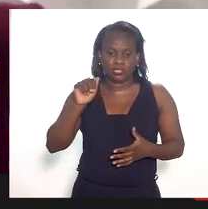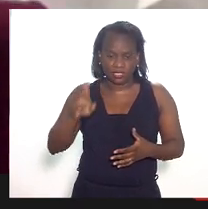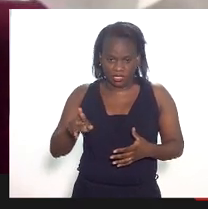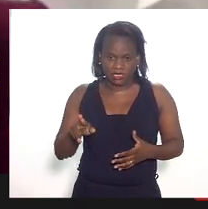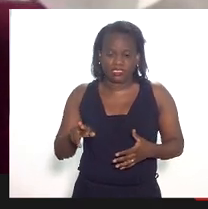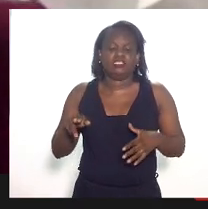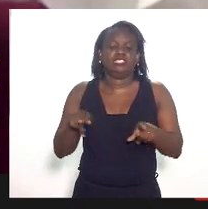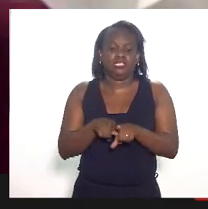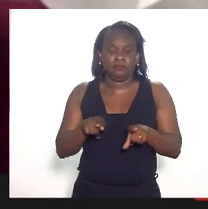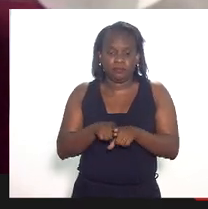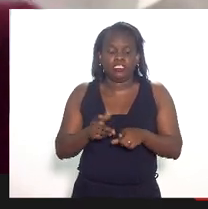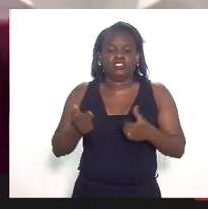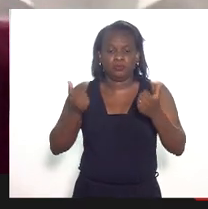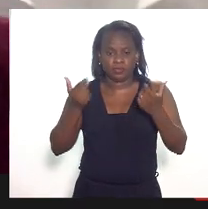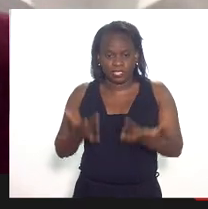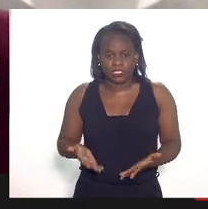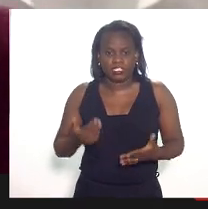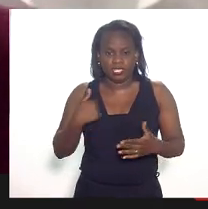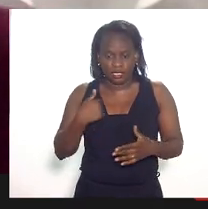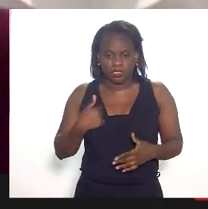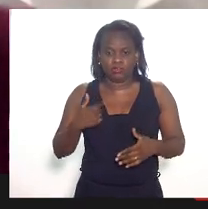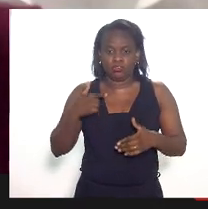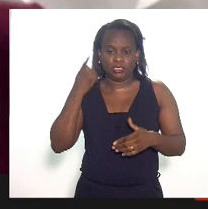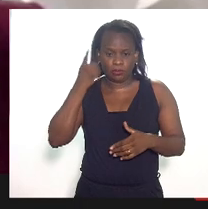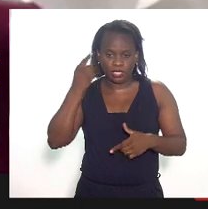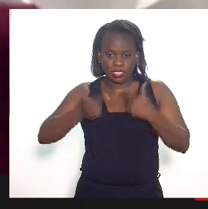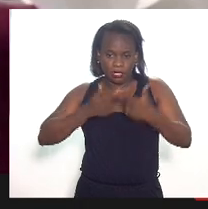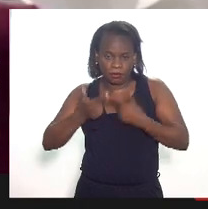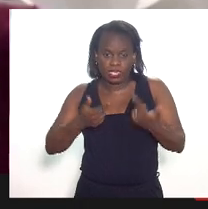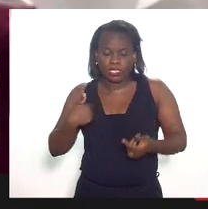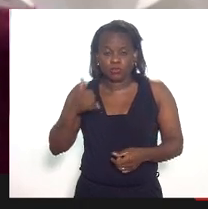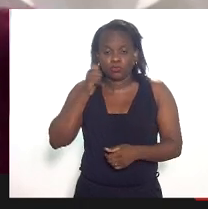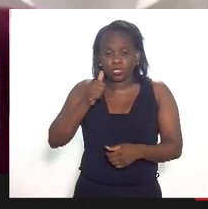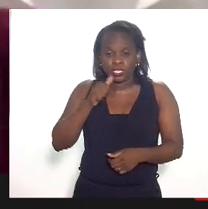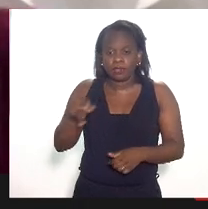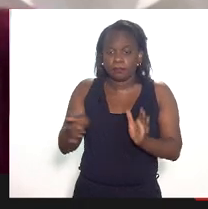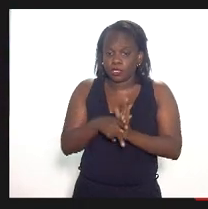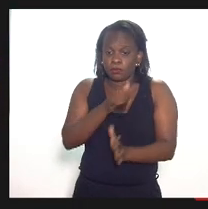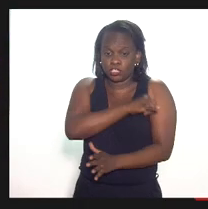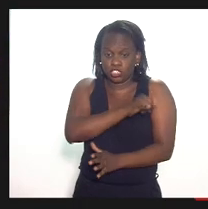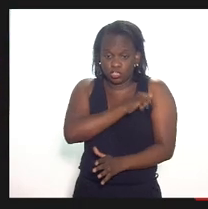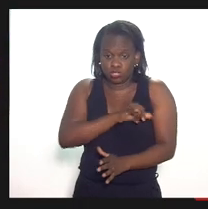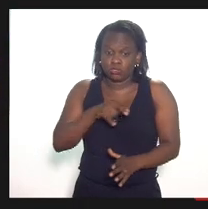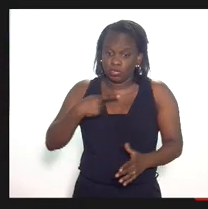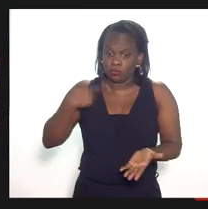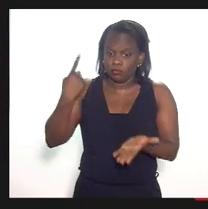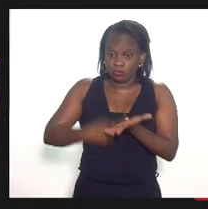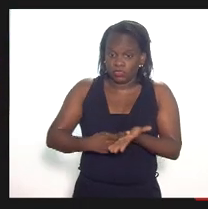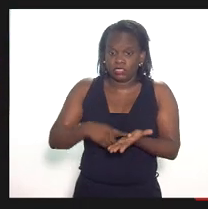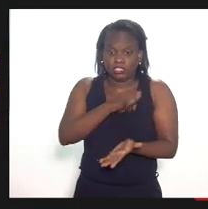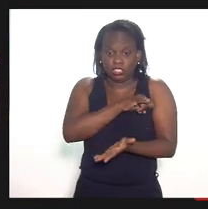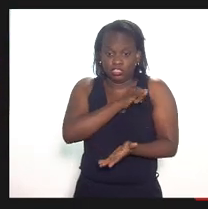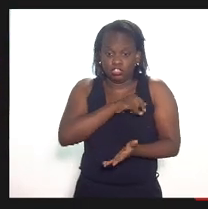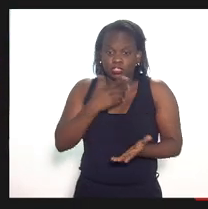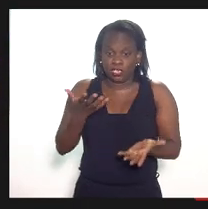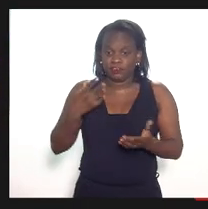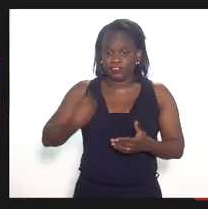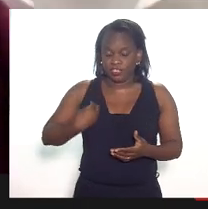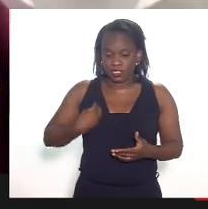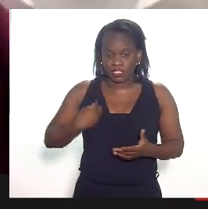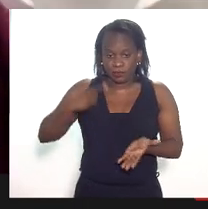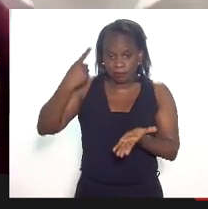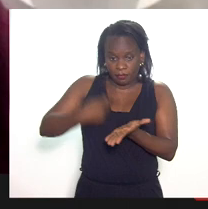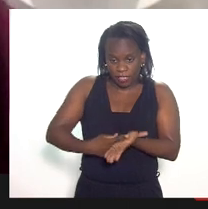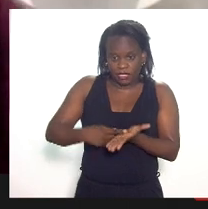me colocar ao meu mandato e como uma mulher carioca, né, nesse Pacto Rio pela Vida. E o que o